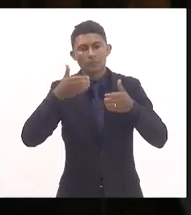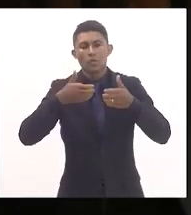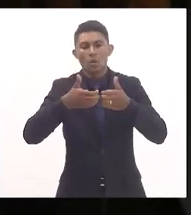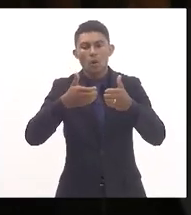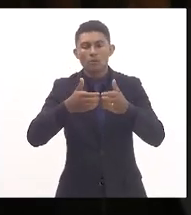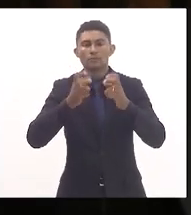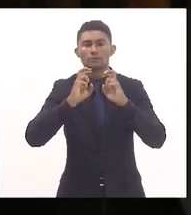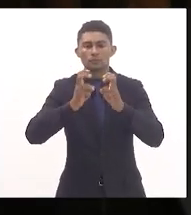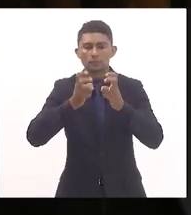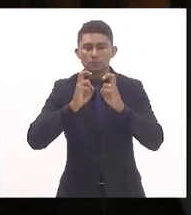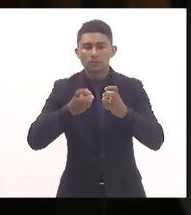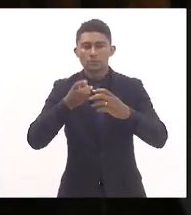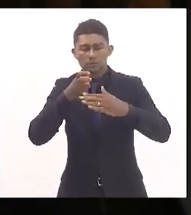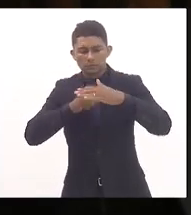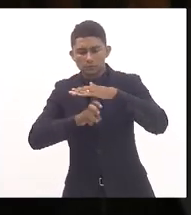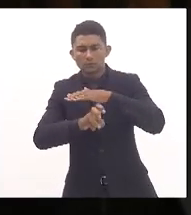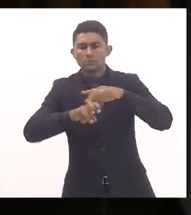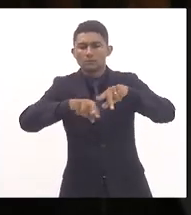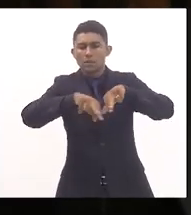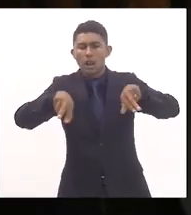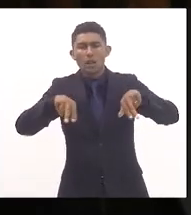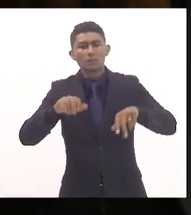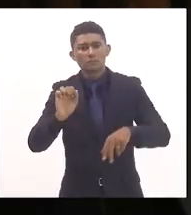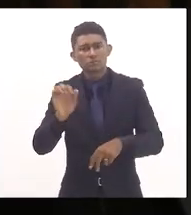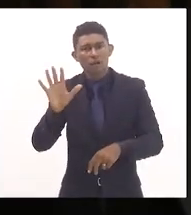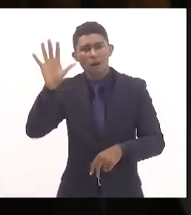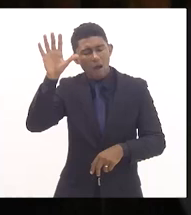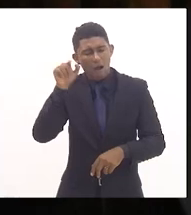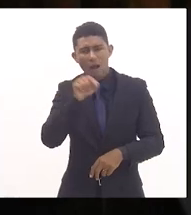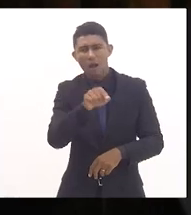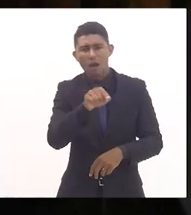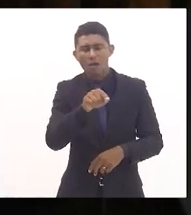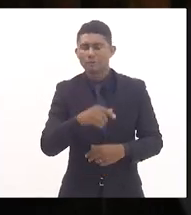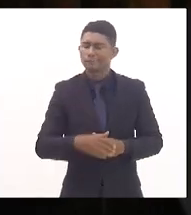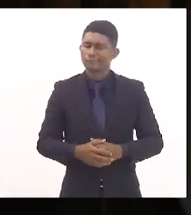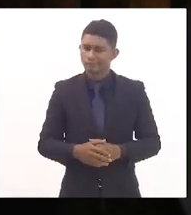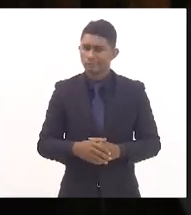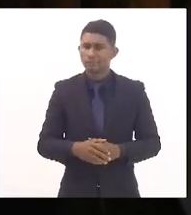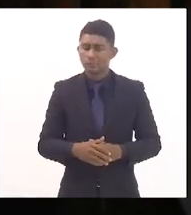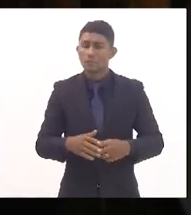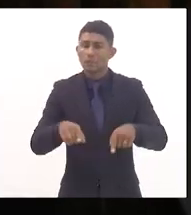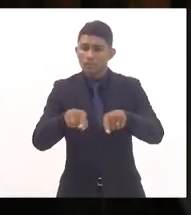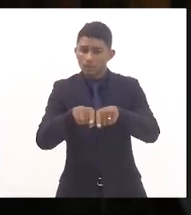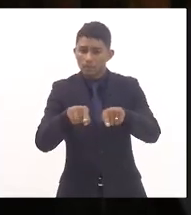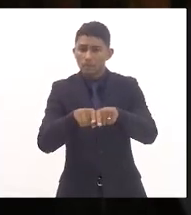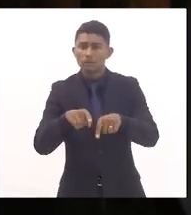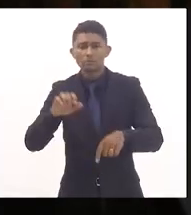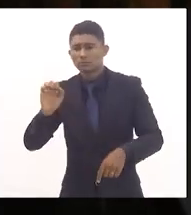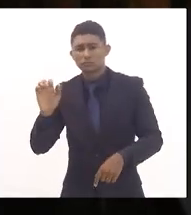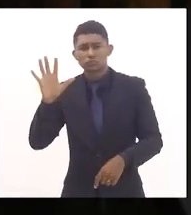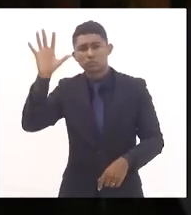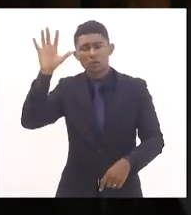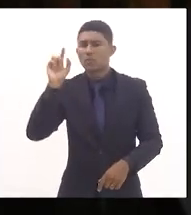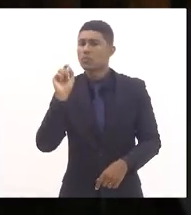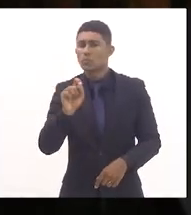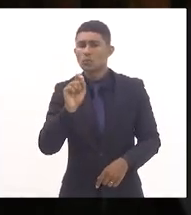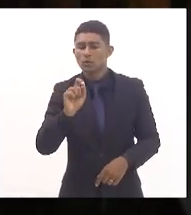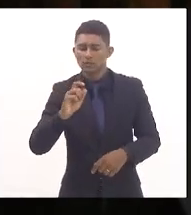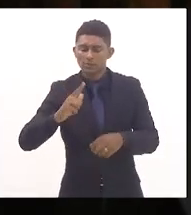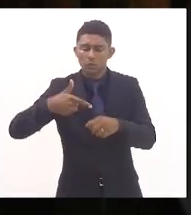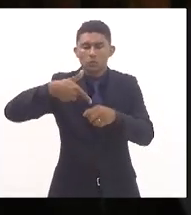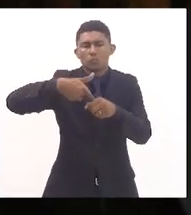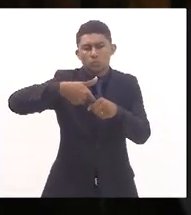que tá se alimenta sendo alimentada pelos custos Absurdos do